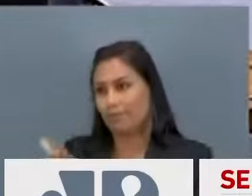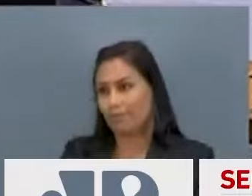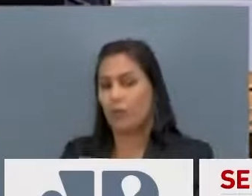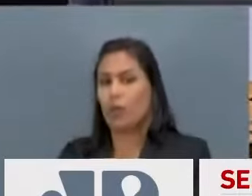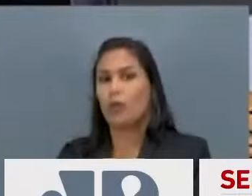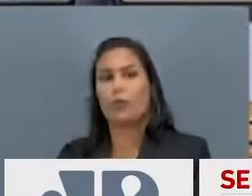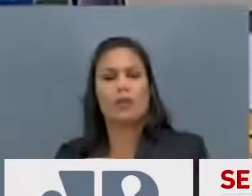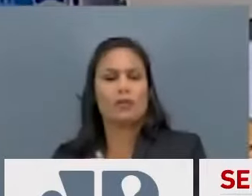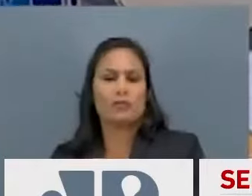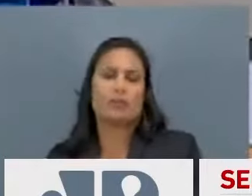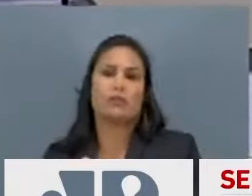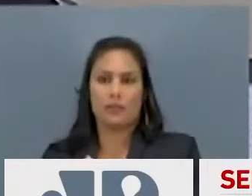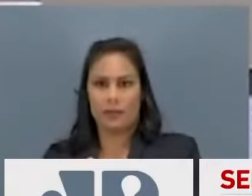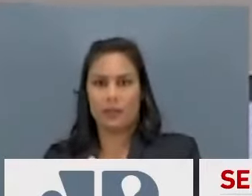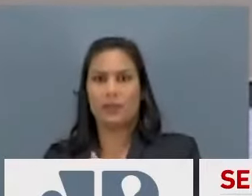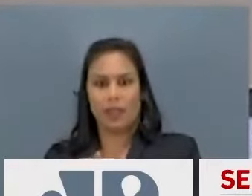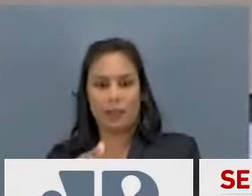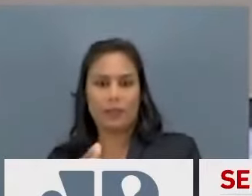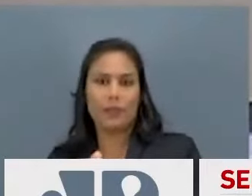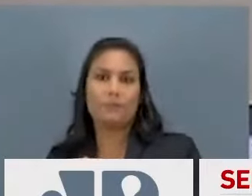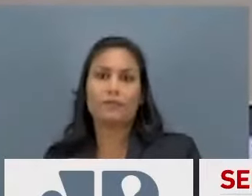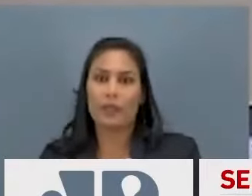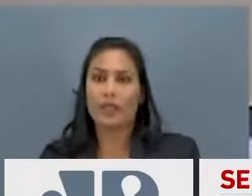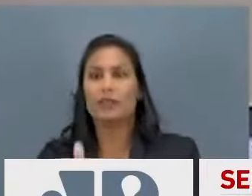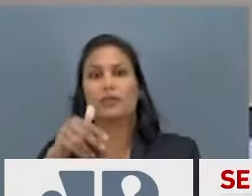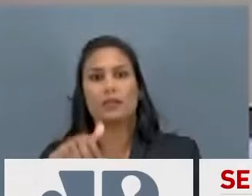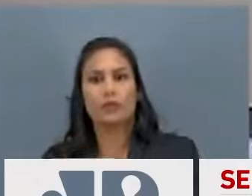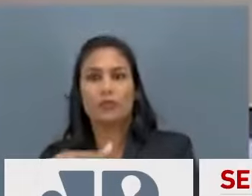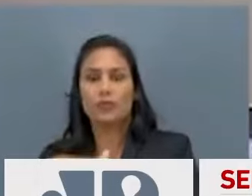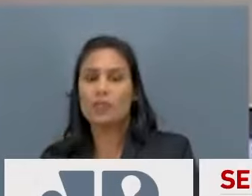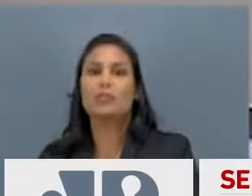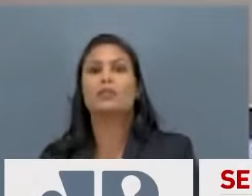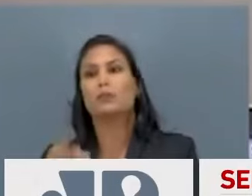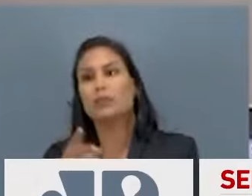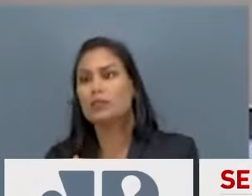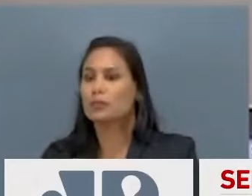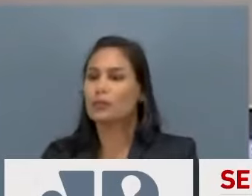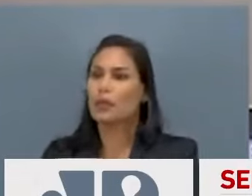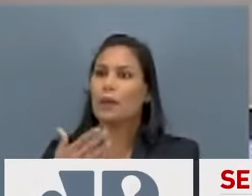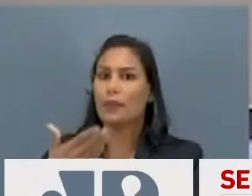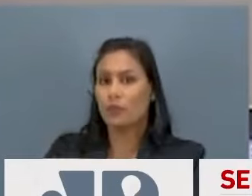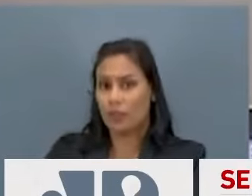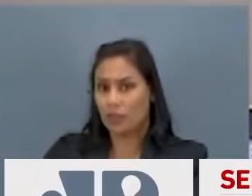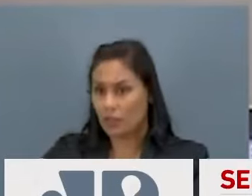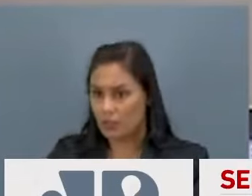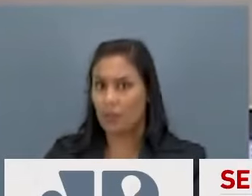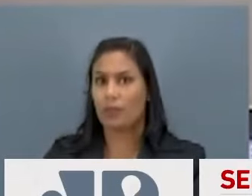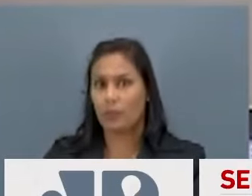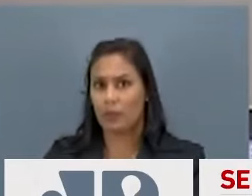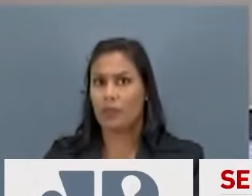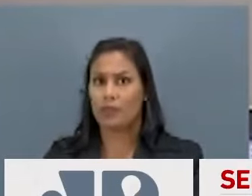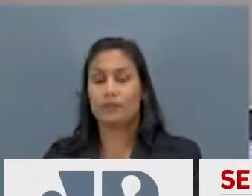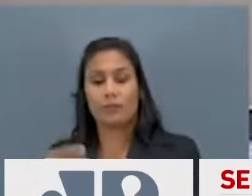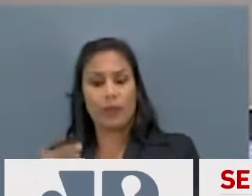a recriminar as drogas eles descriminalizaram e agora podem recriminar é o seguinte há 3 anos eleitores do estado